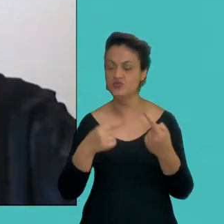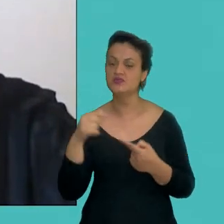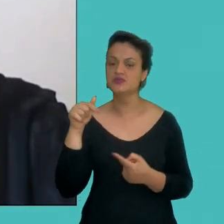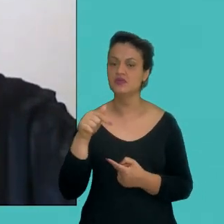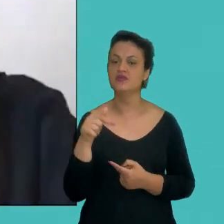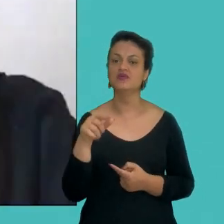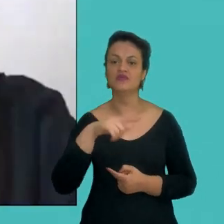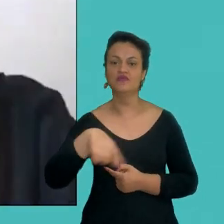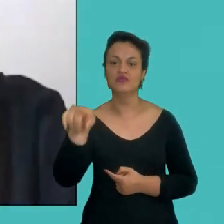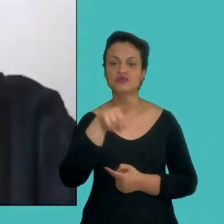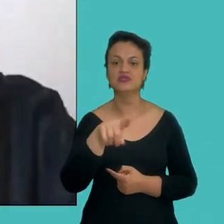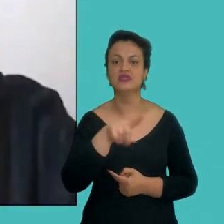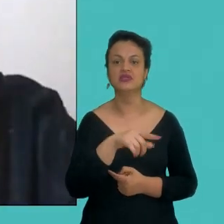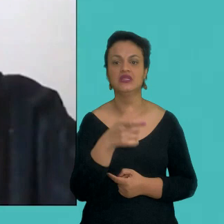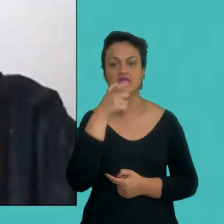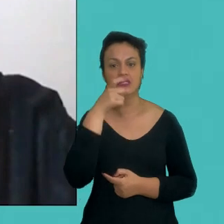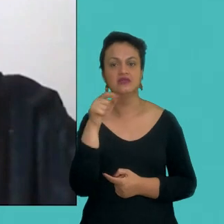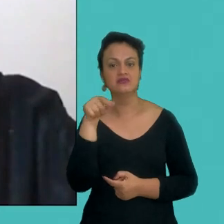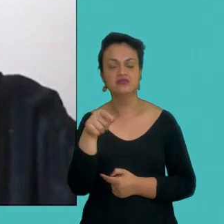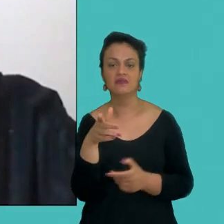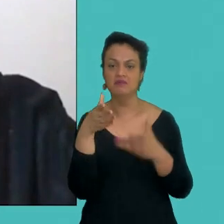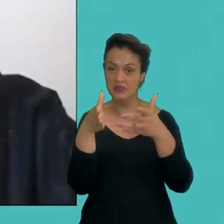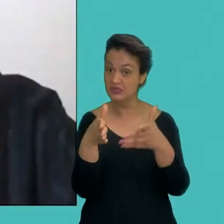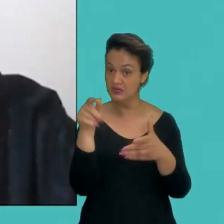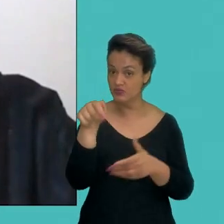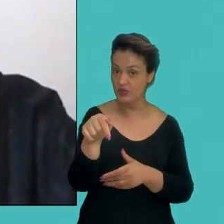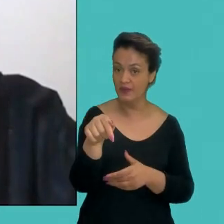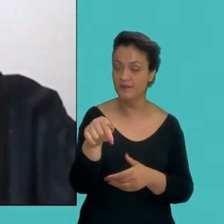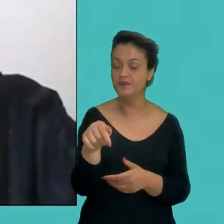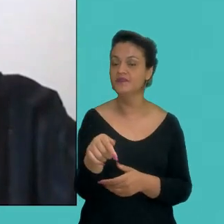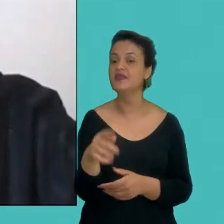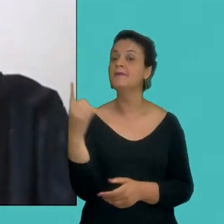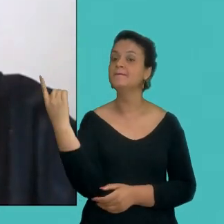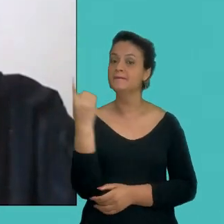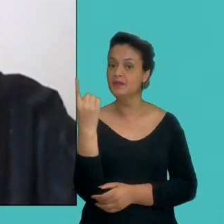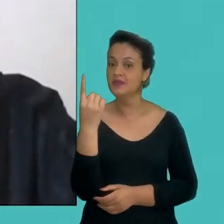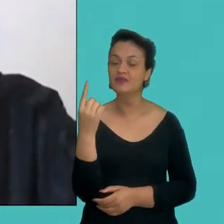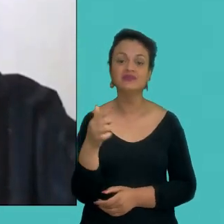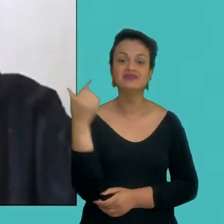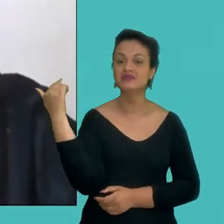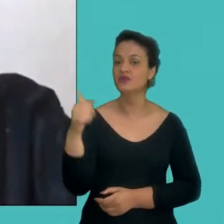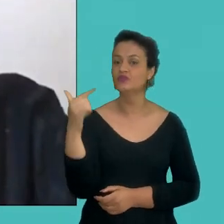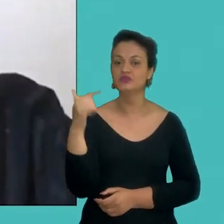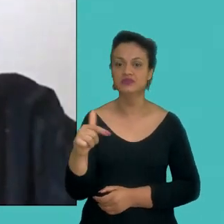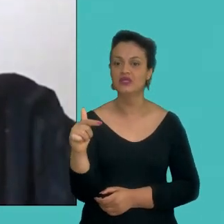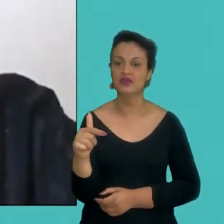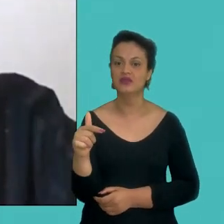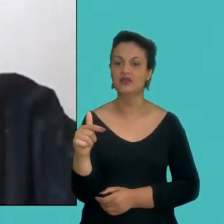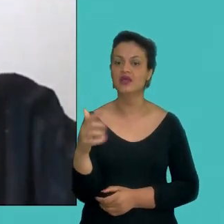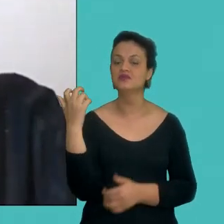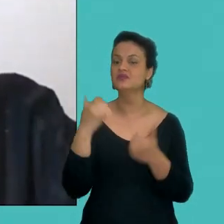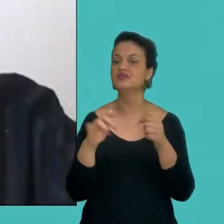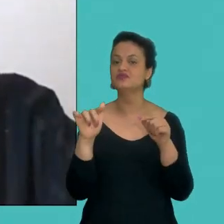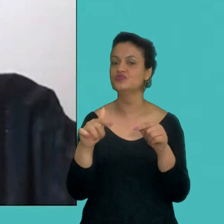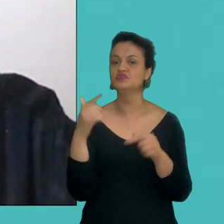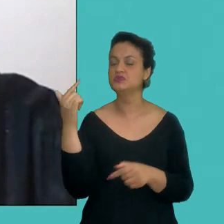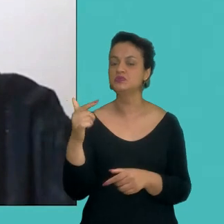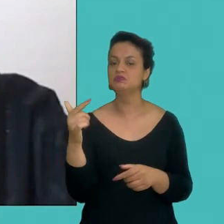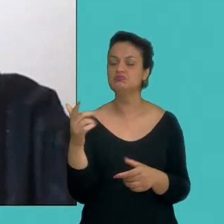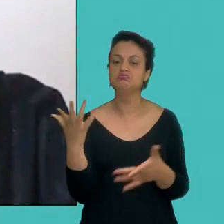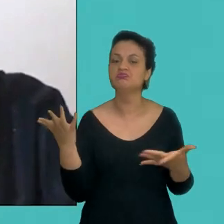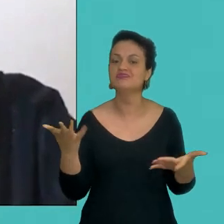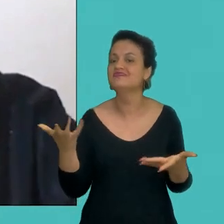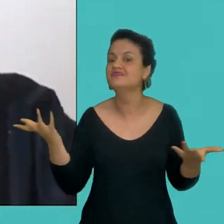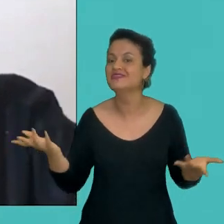essencial nessa discussão, Miriam e vocês que estão interessados nessa questão de fake news, que, em primeiro lugar, não existe uma definição